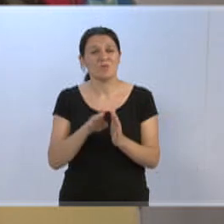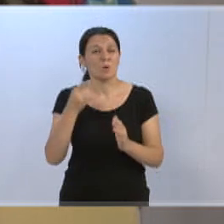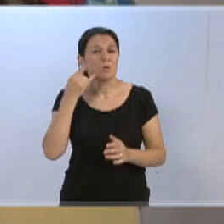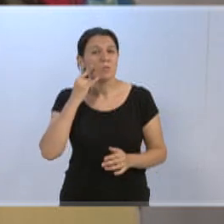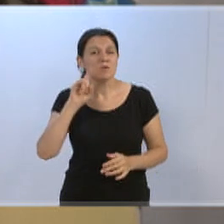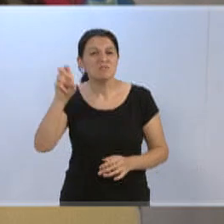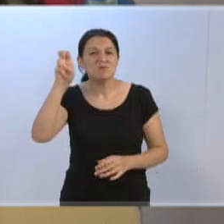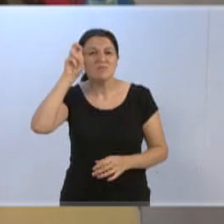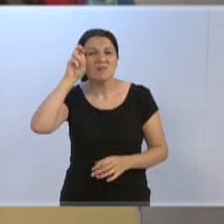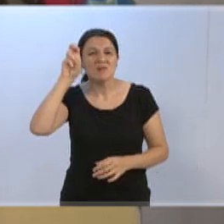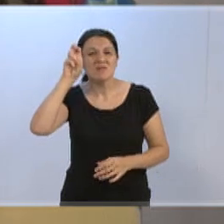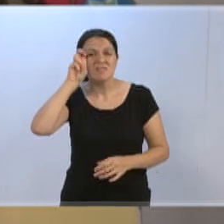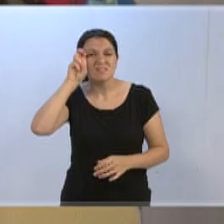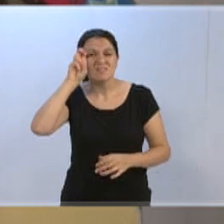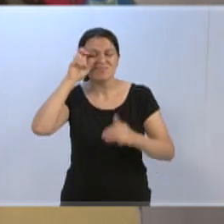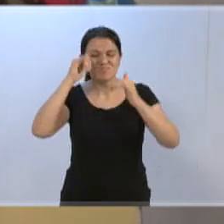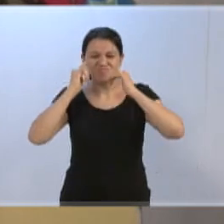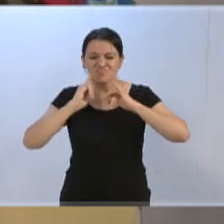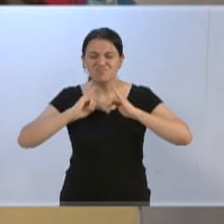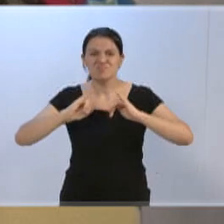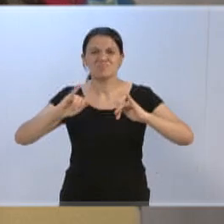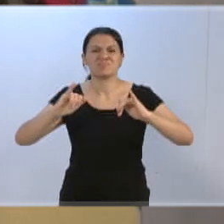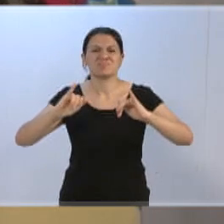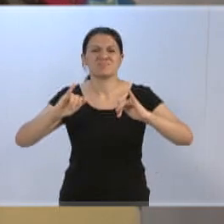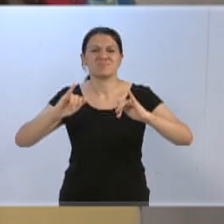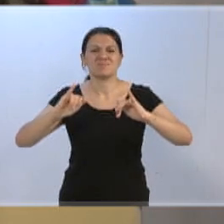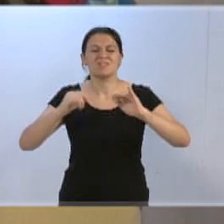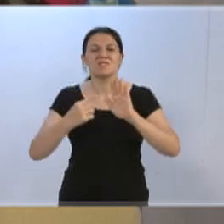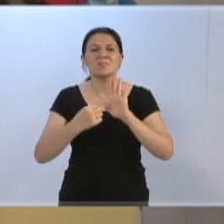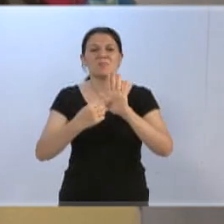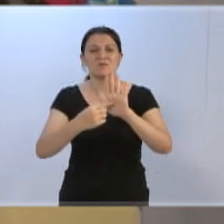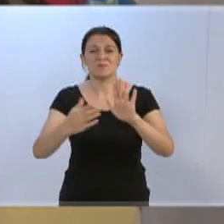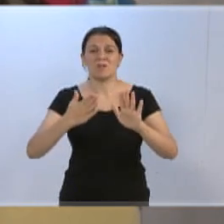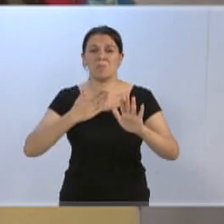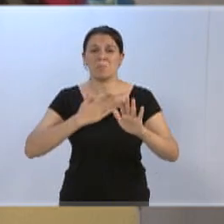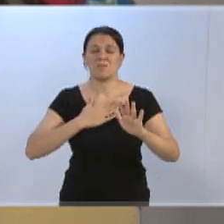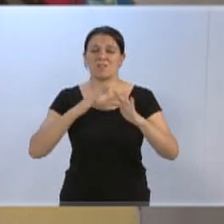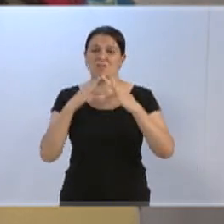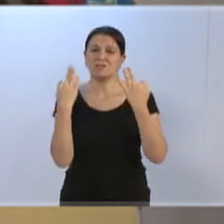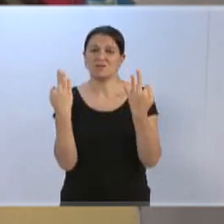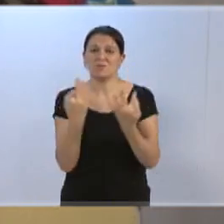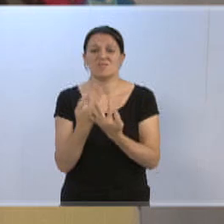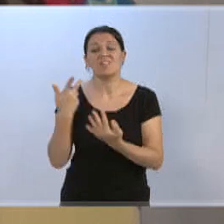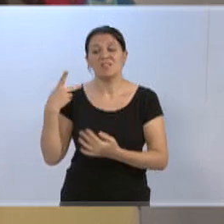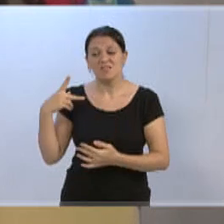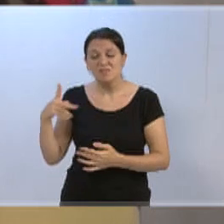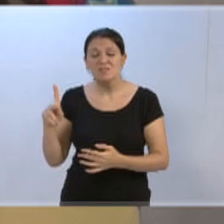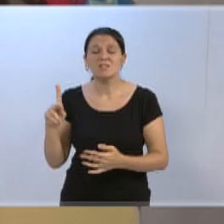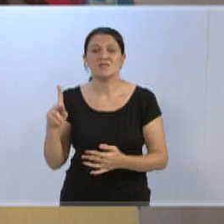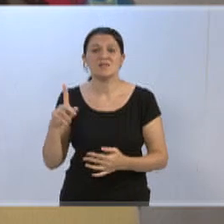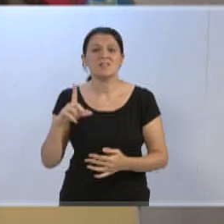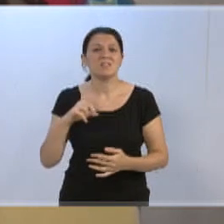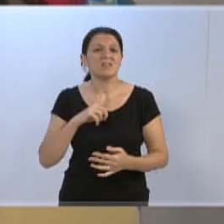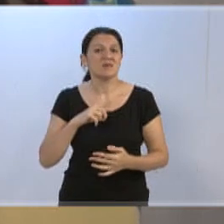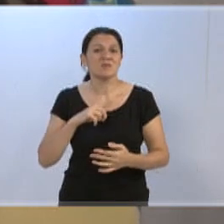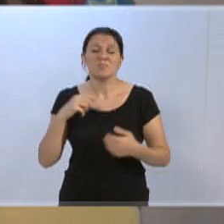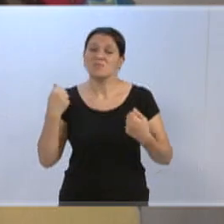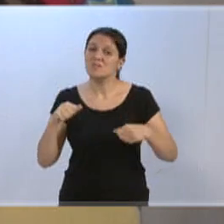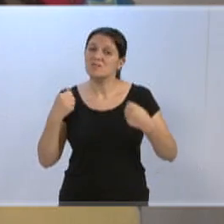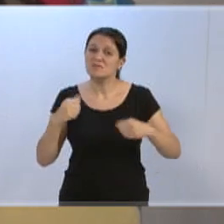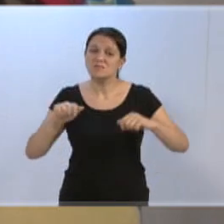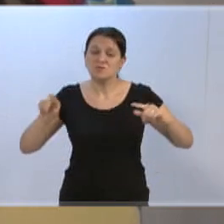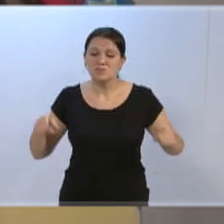ela se manifestou de uma forma em que expôs a minha família, a família dela, em que eu tenho que rebater as